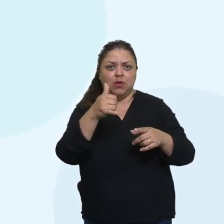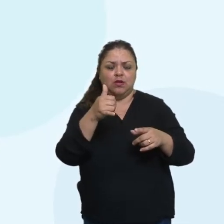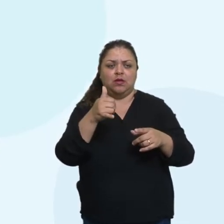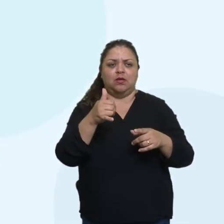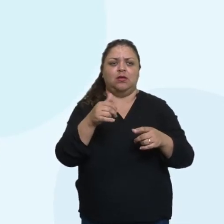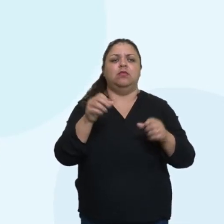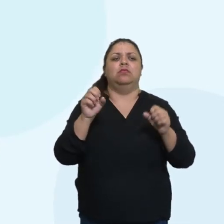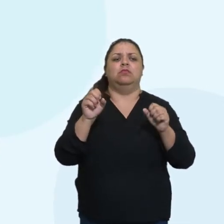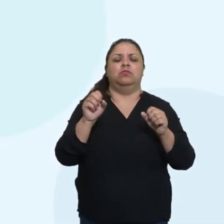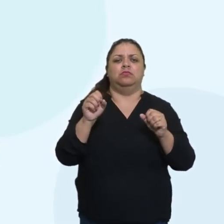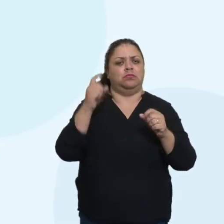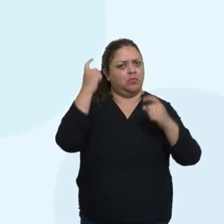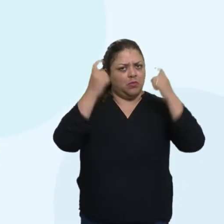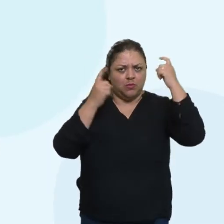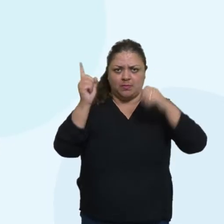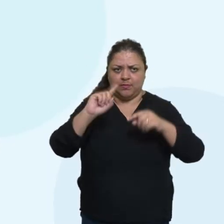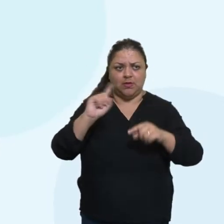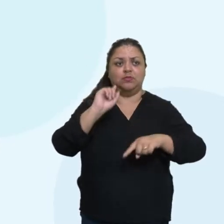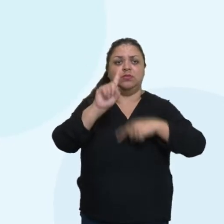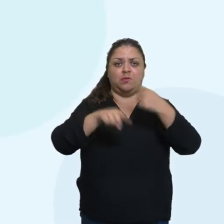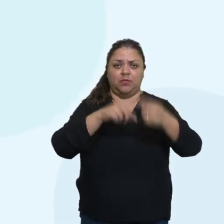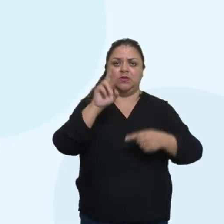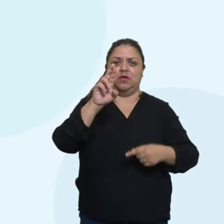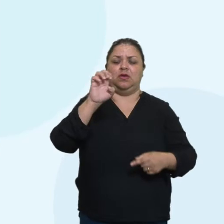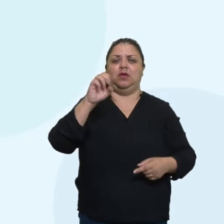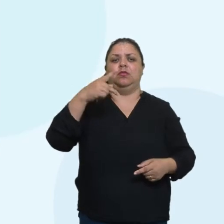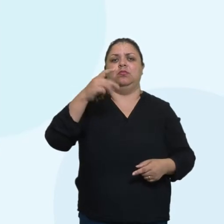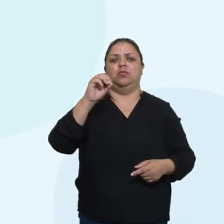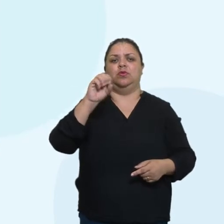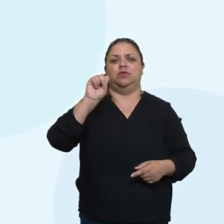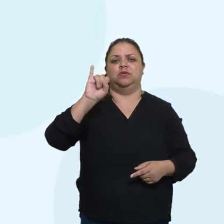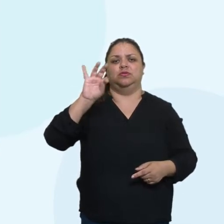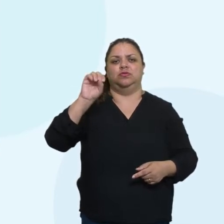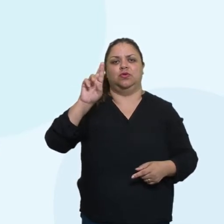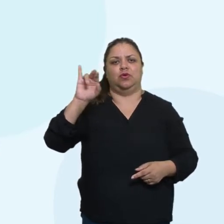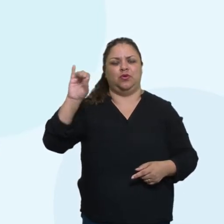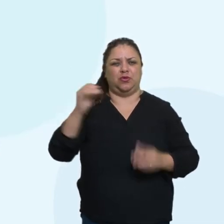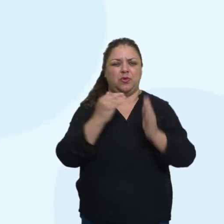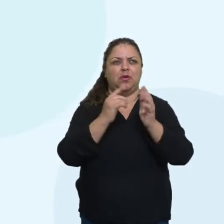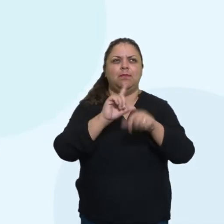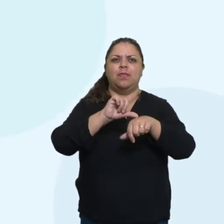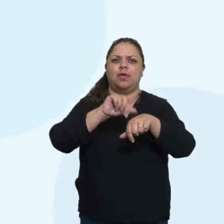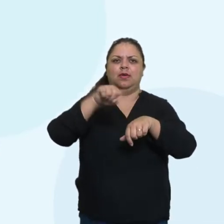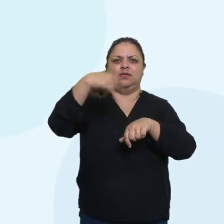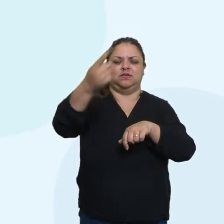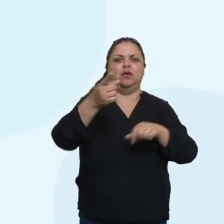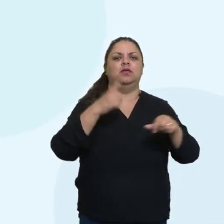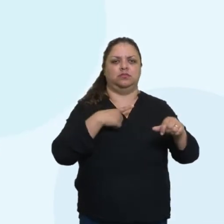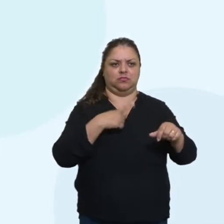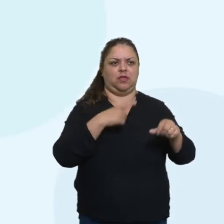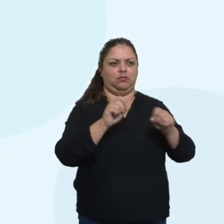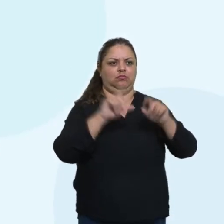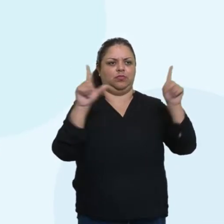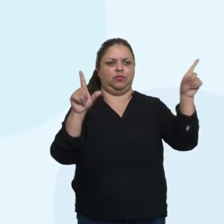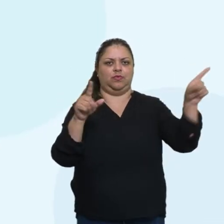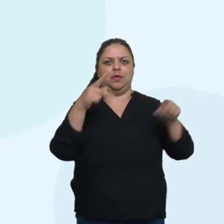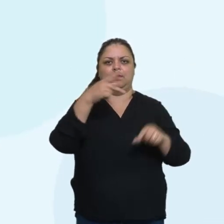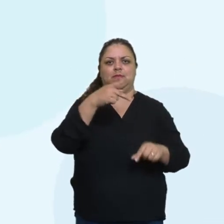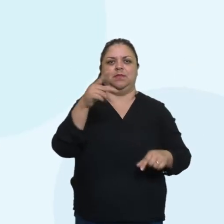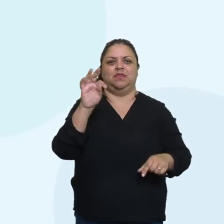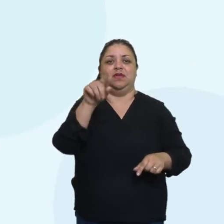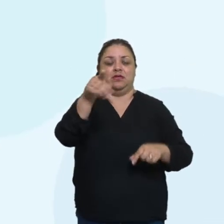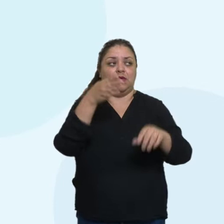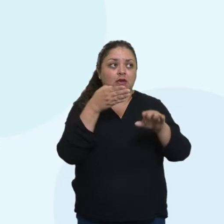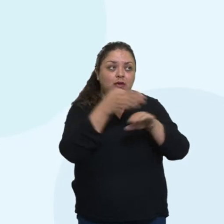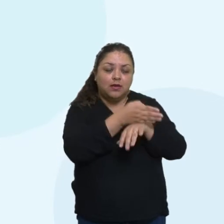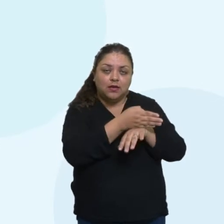porque essa falta ela vai estar também no repositório hoje então mais tarde Vocês também vão conseguir acessar o PT E